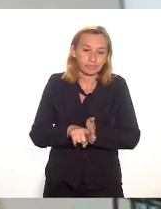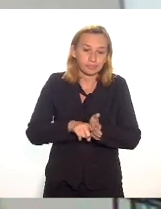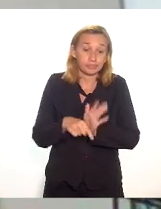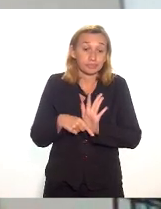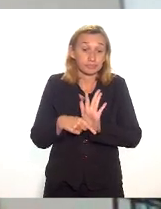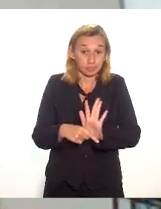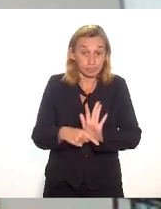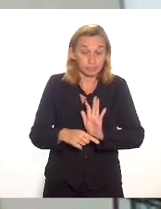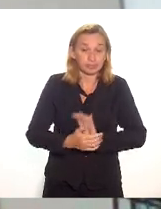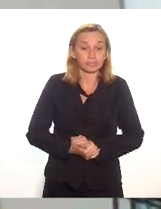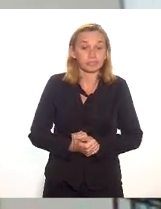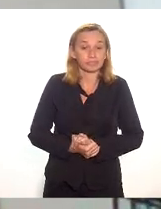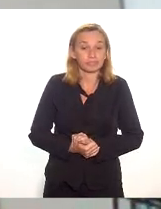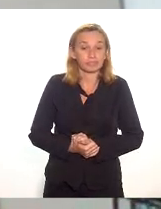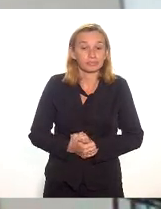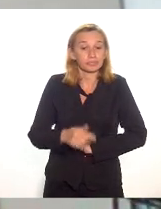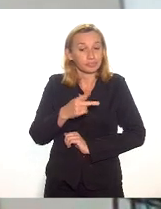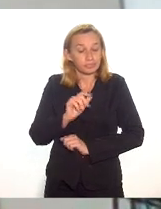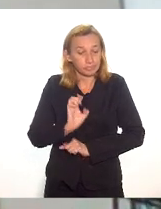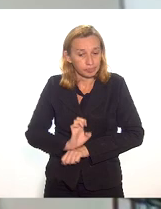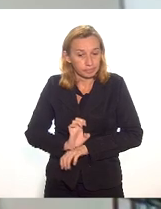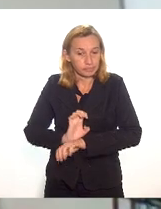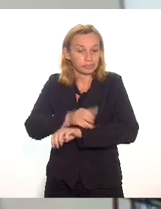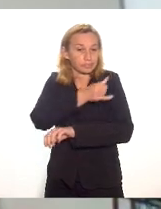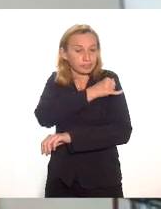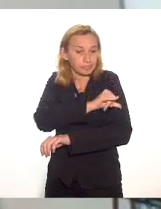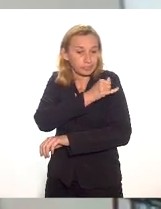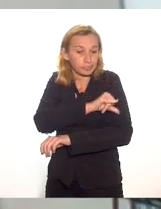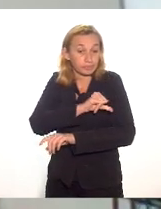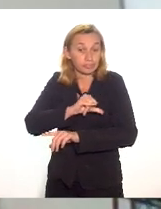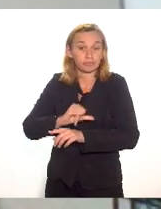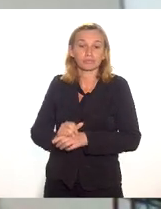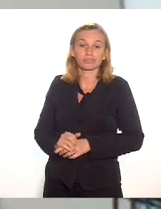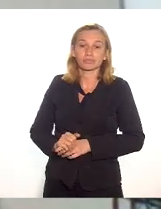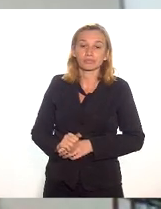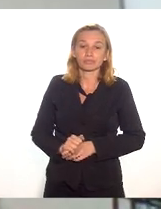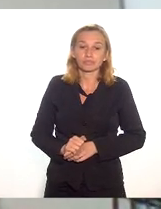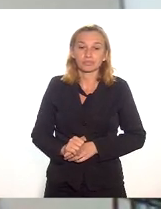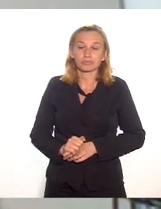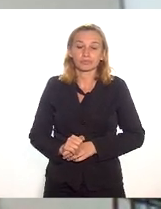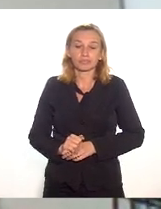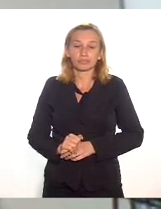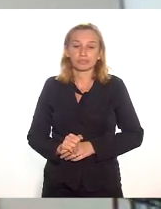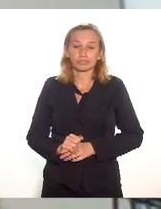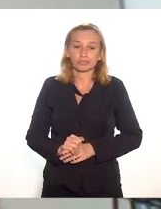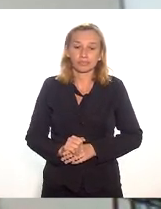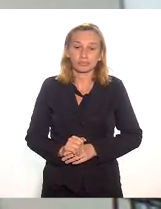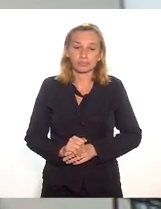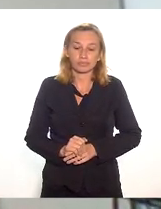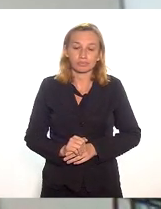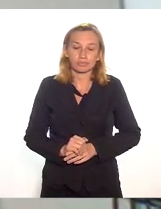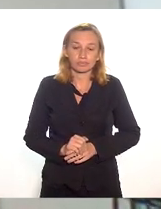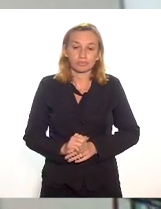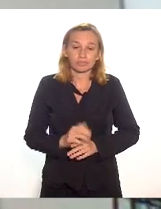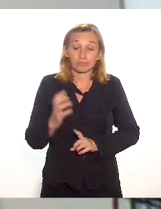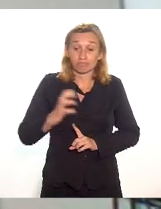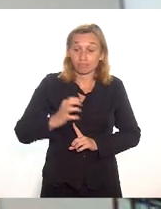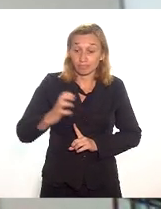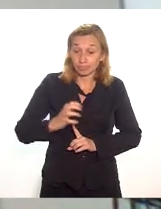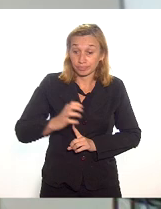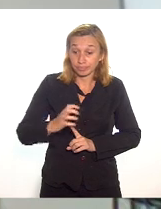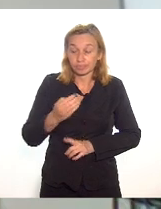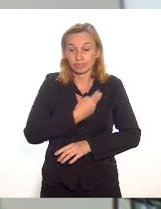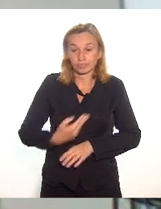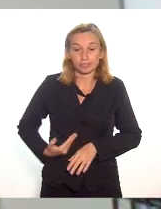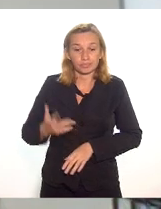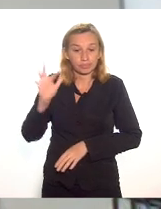fiscal. O Estado do Rio de Janeiro foi chantageado pelo governo federal, porque, sob nenhum ponto de vista, a